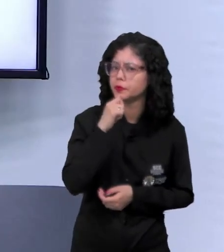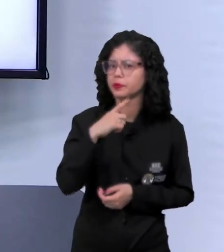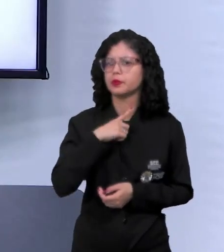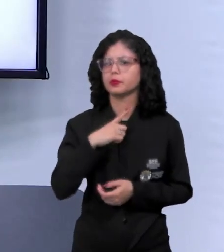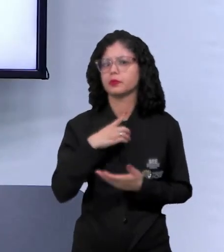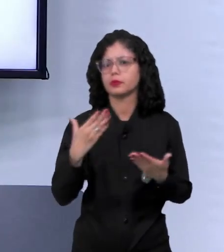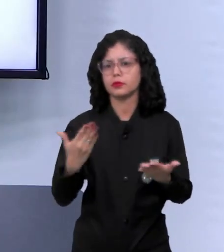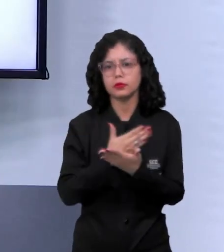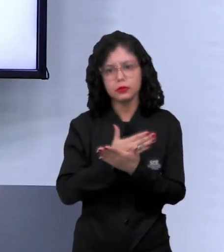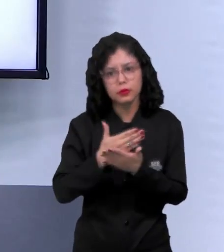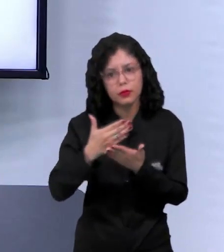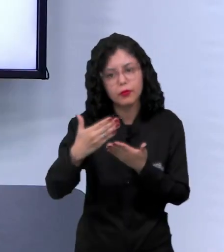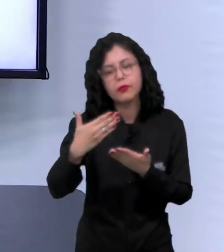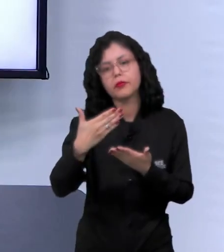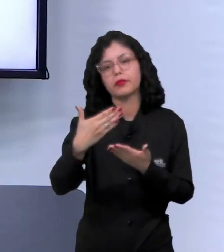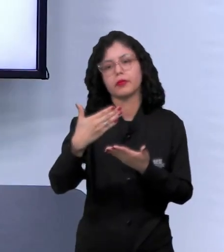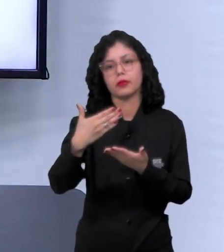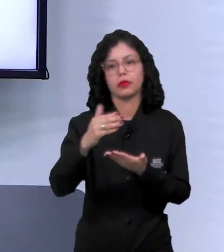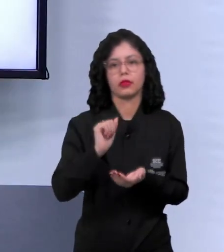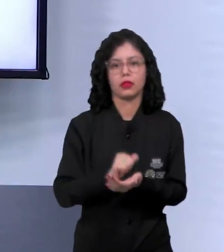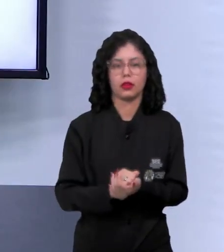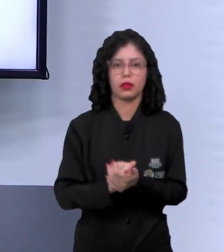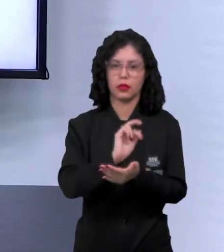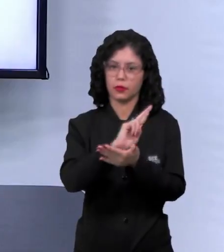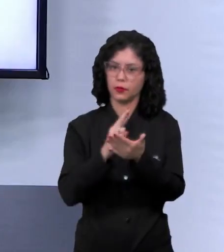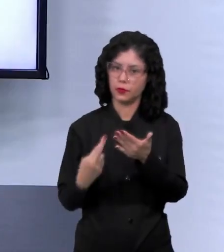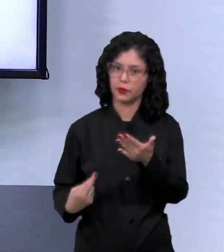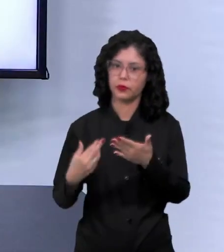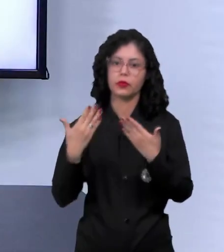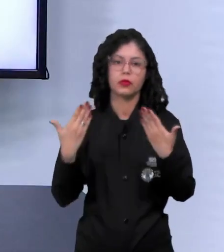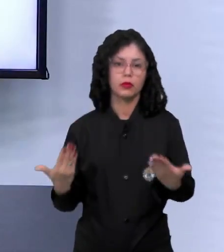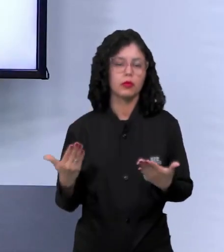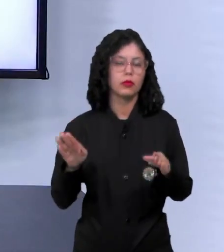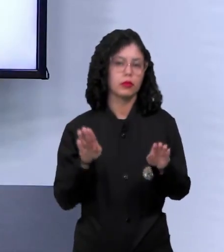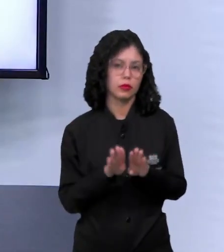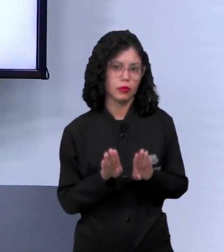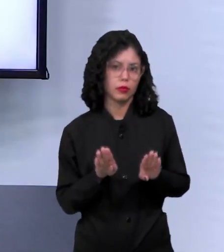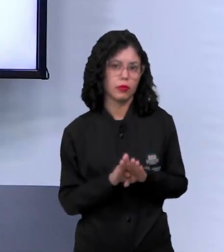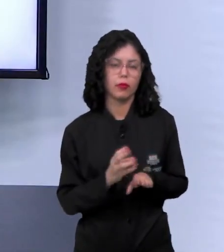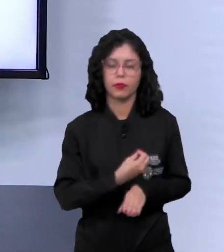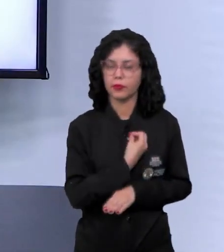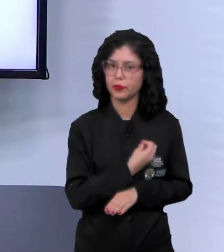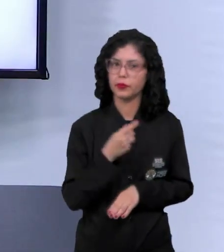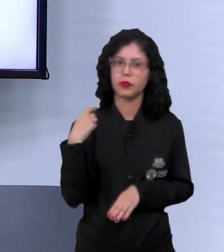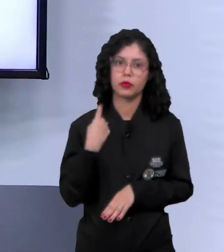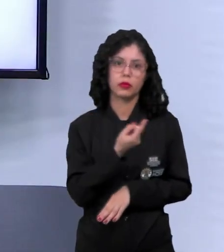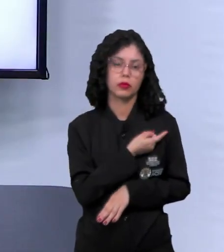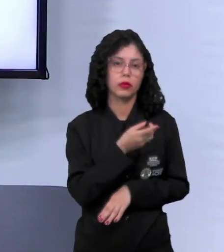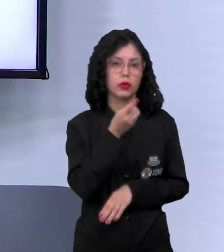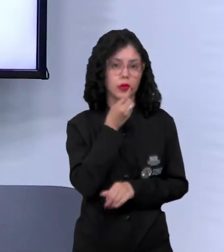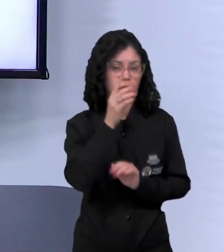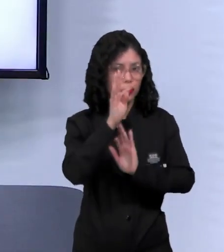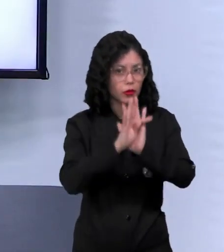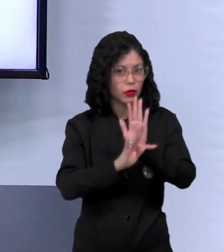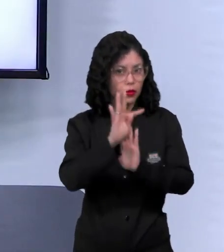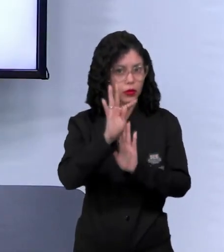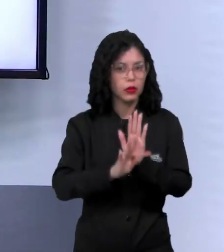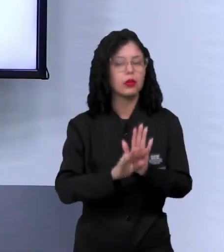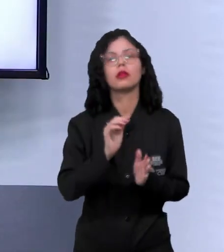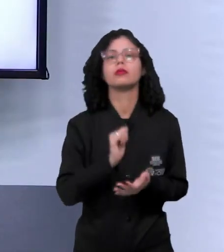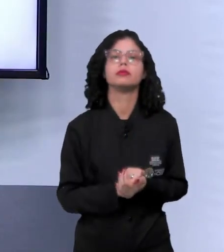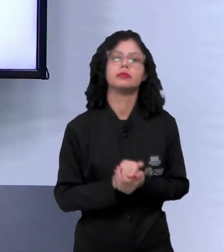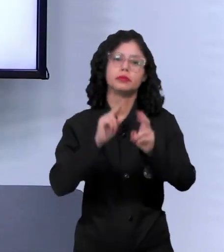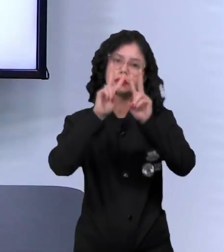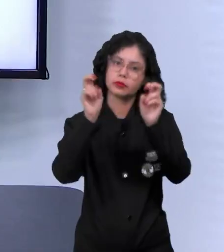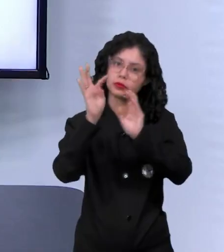tomaria para discorrer essa dissertação? Então, isso também é presente nos nossos textos, sejam